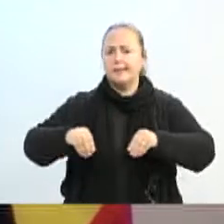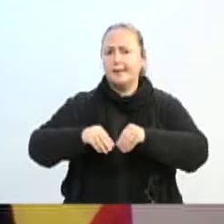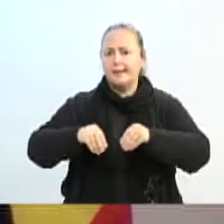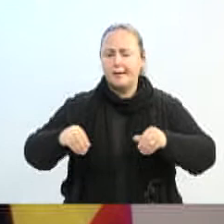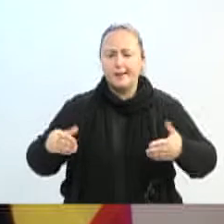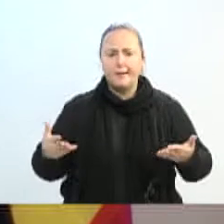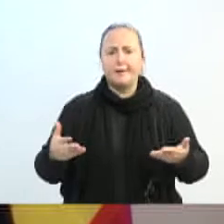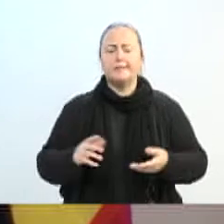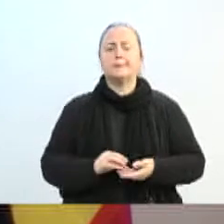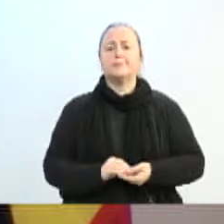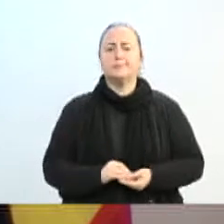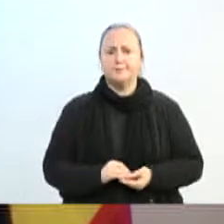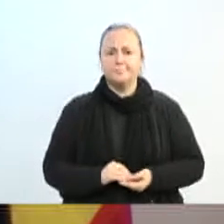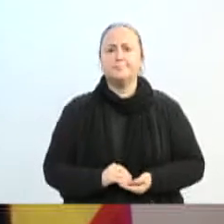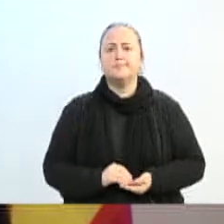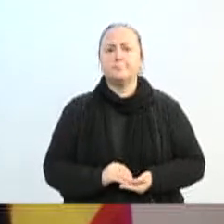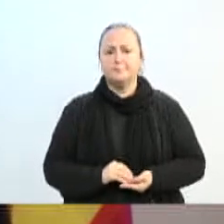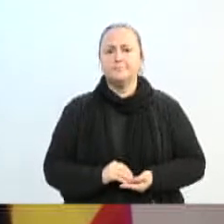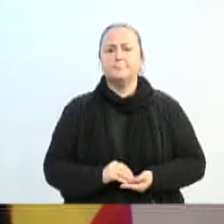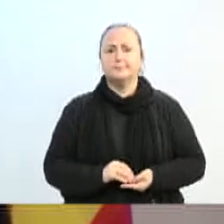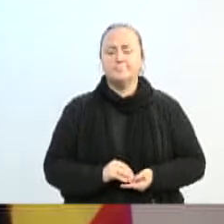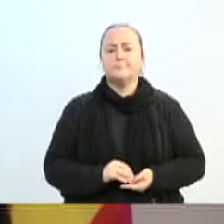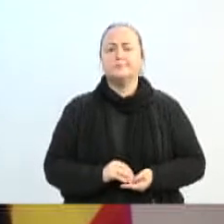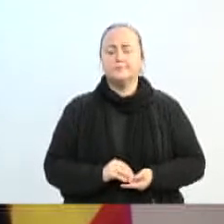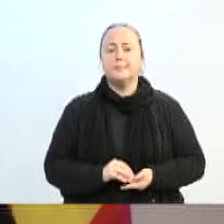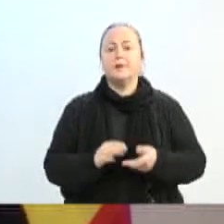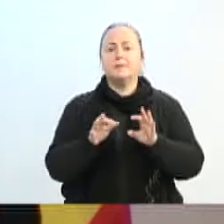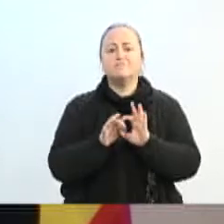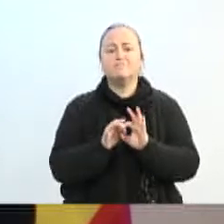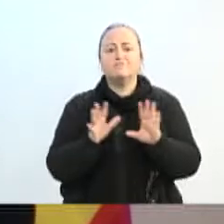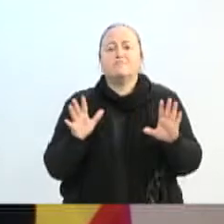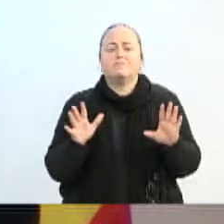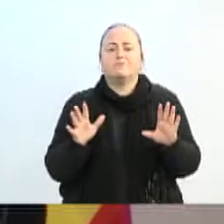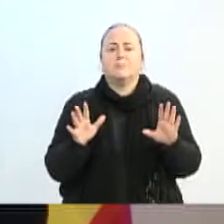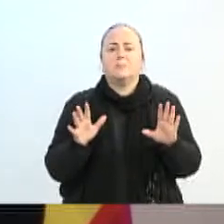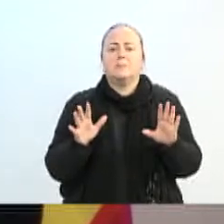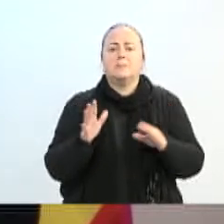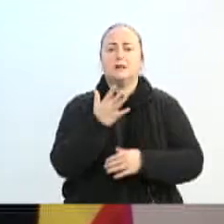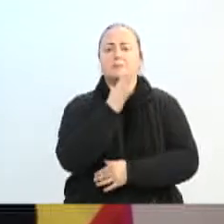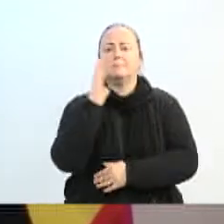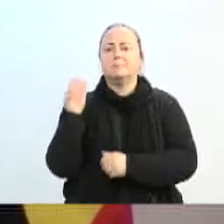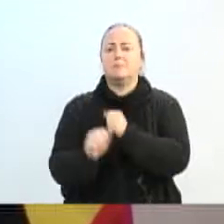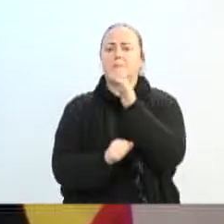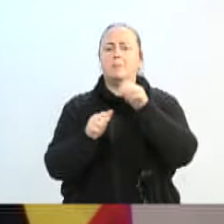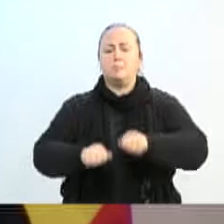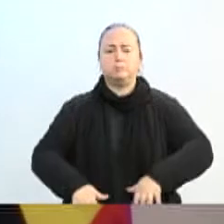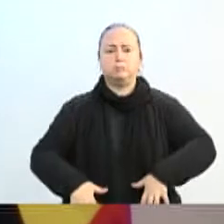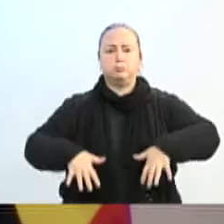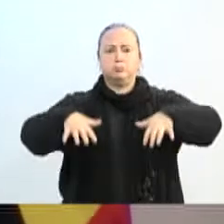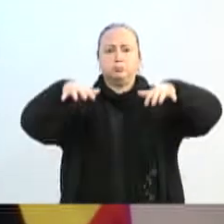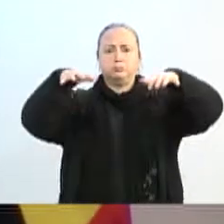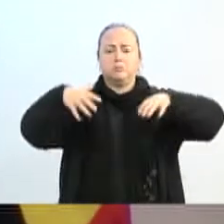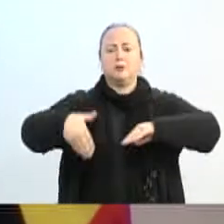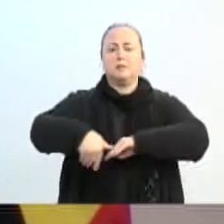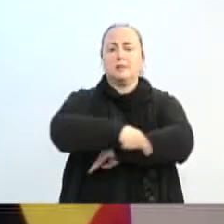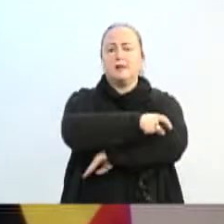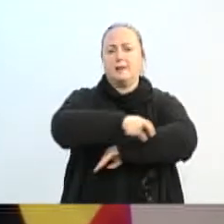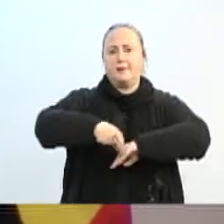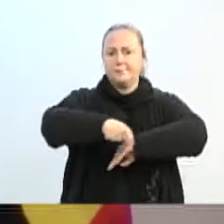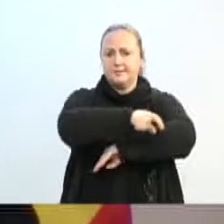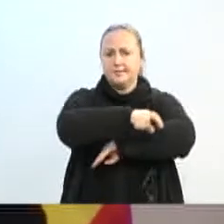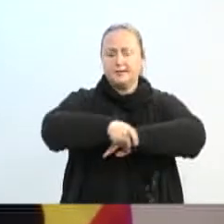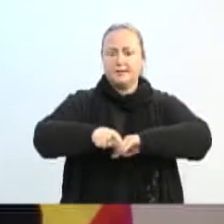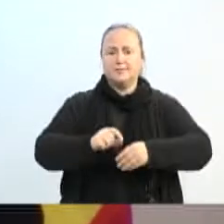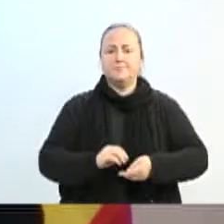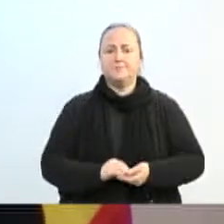líder do governo e deixa o inclusive o mato invadir a calçada está quase invadindo a estrada a rua